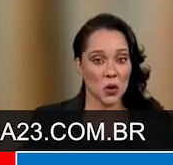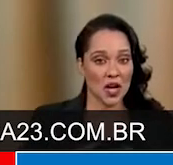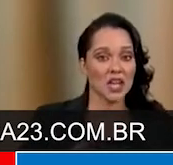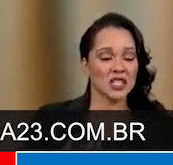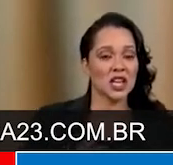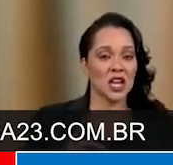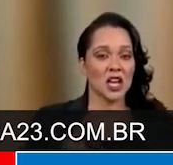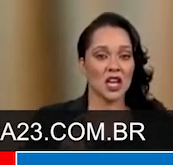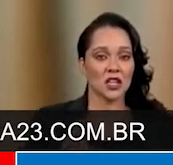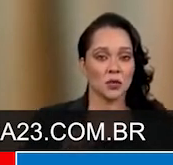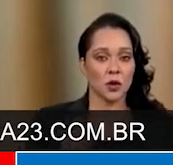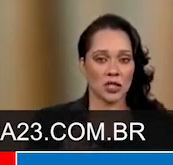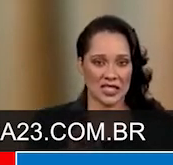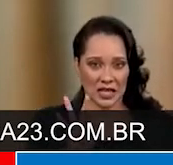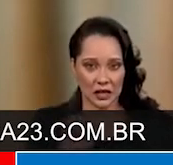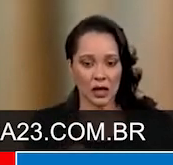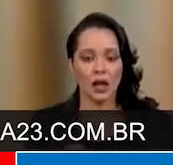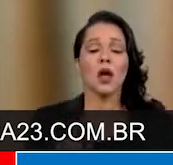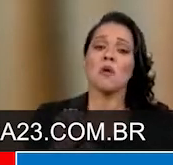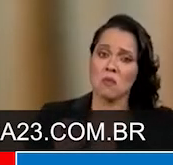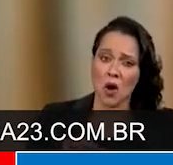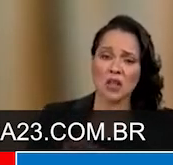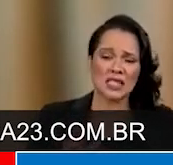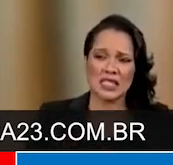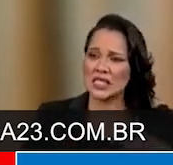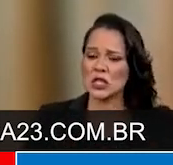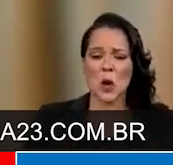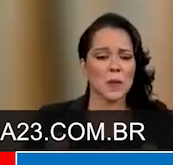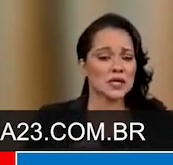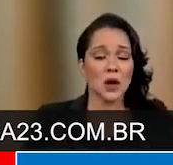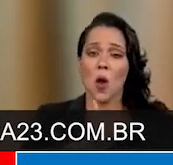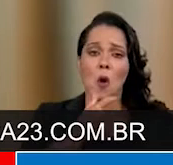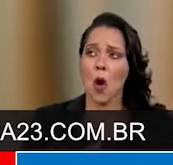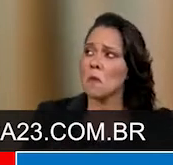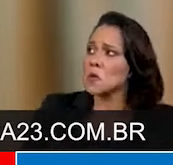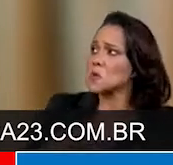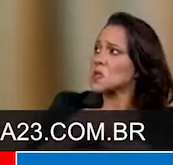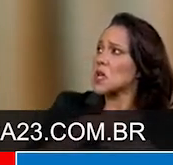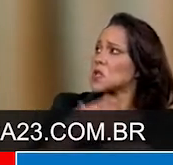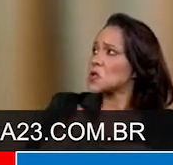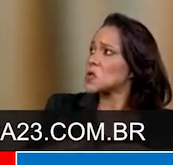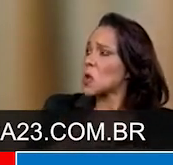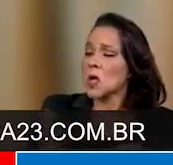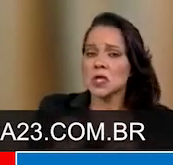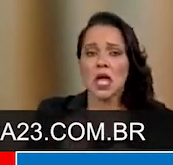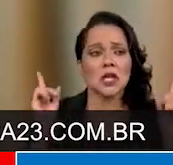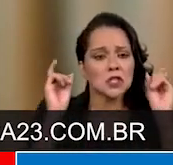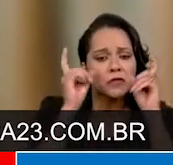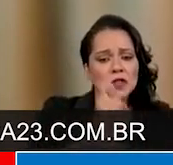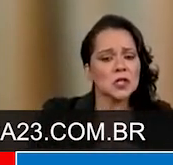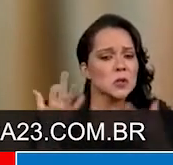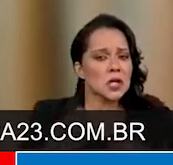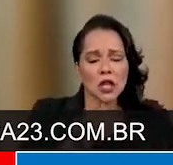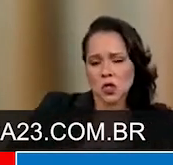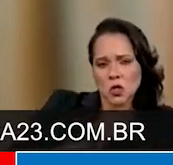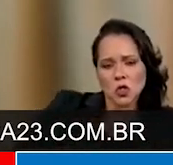sua fase inicial, ele é totalmente assintomático, ou seja, o homem não tem nenhum sintomas, não tem nenhuma dificuldade para